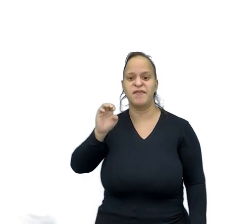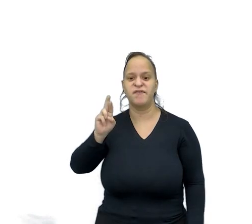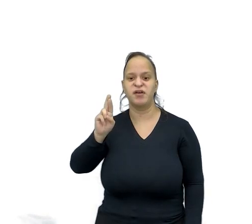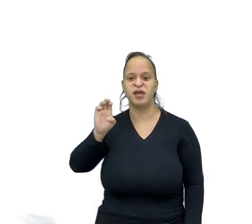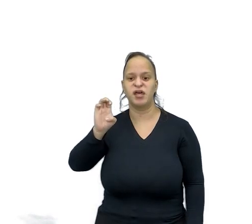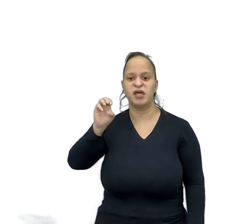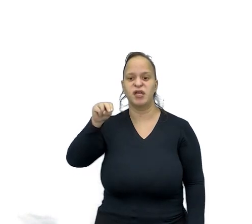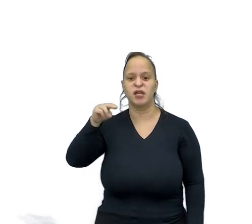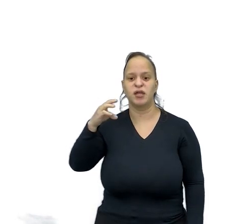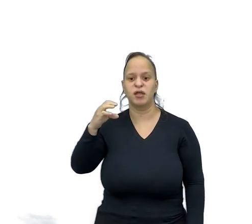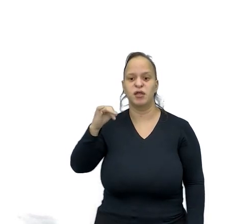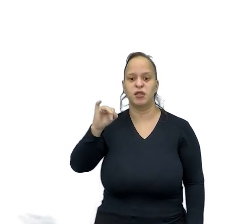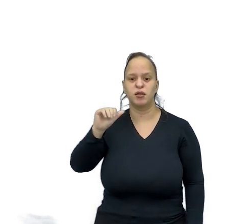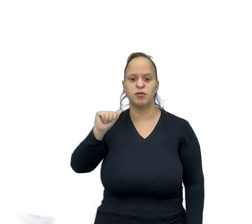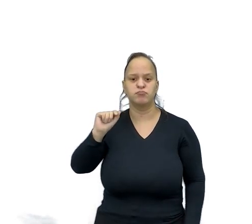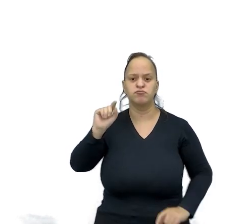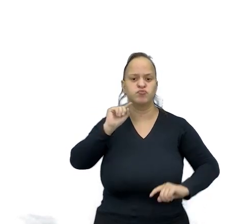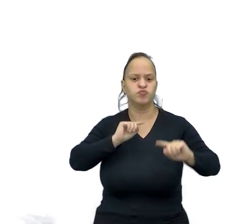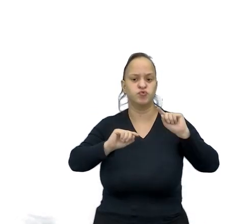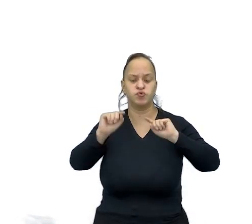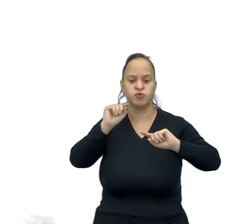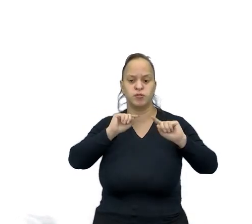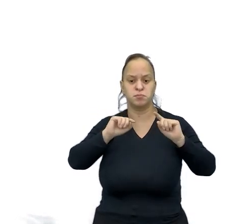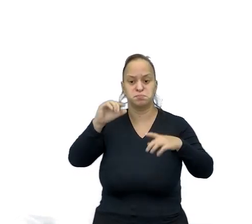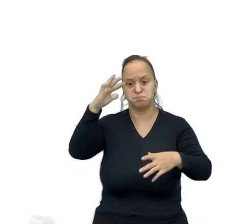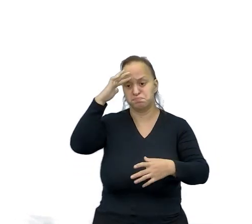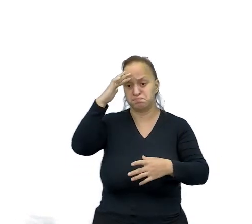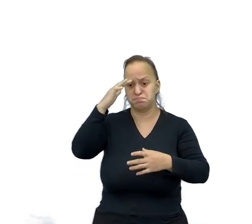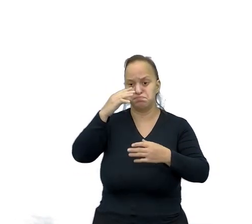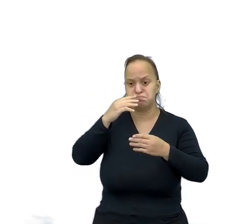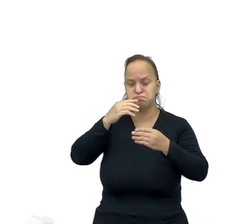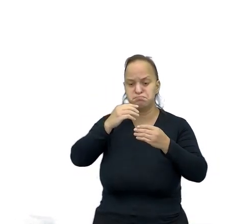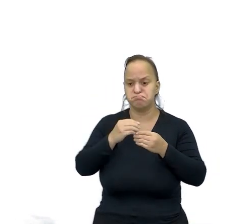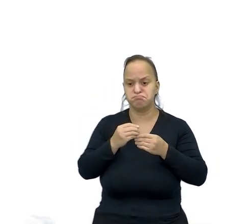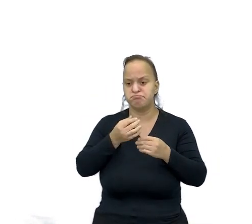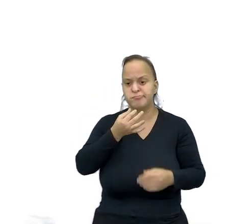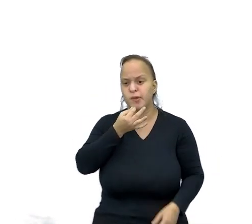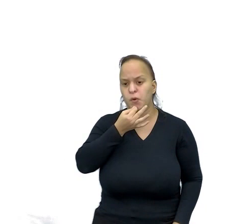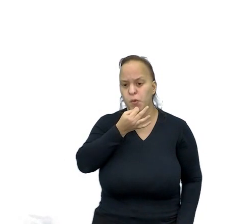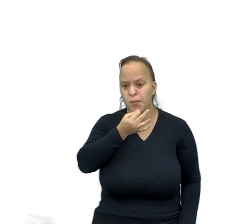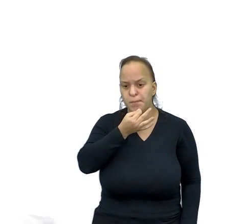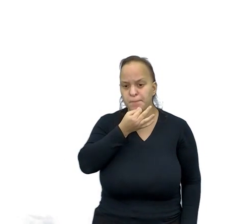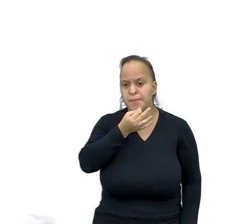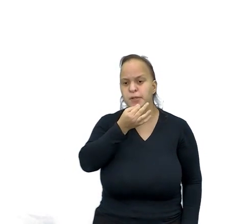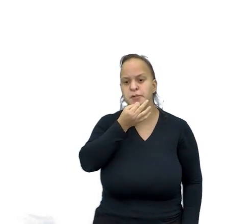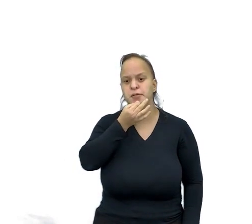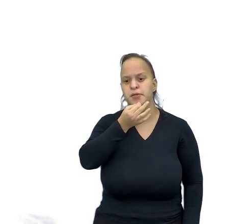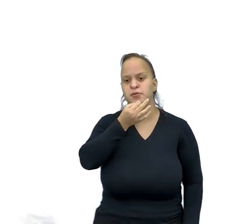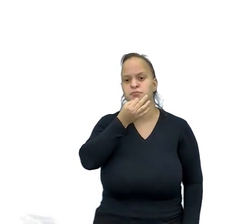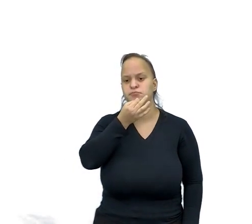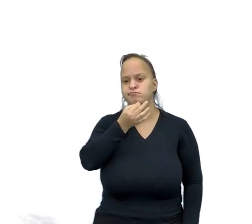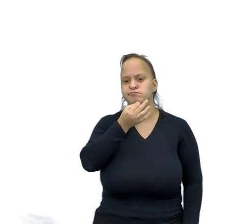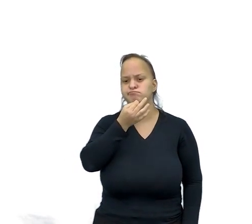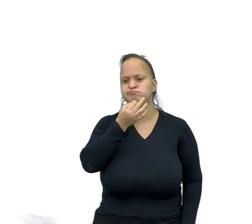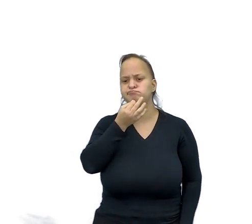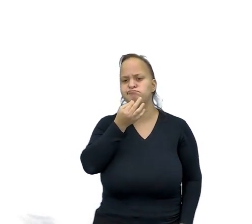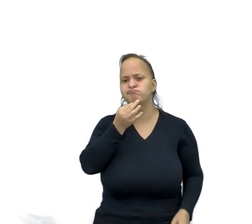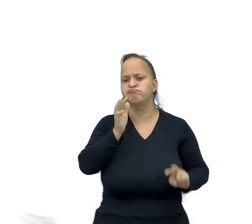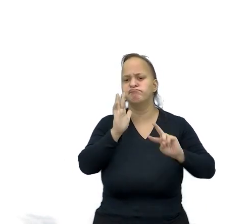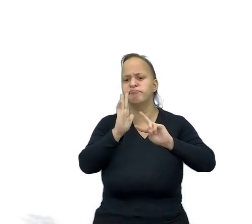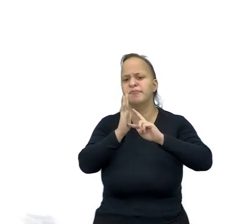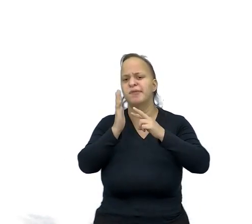vai ser uma conclusão, né? É uma dedução, é uma indução. O que eu quero dizer com